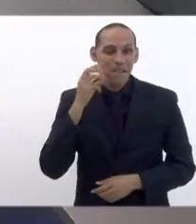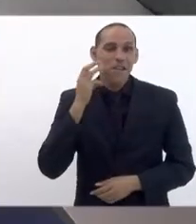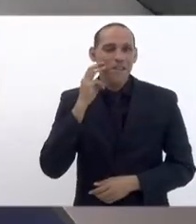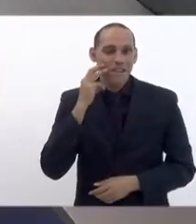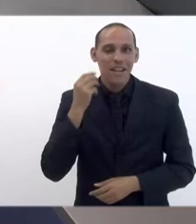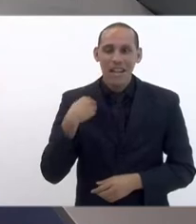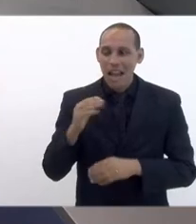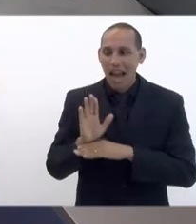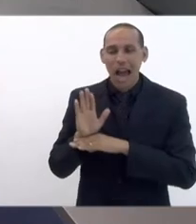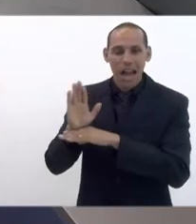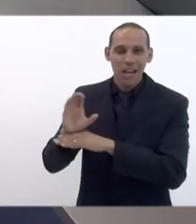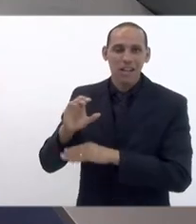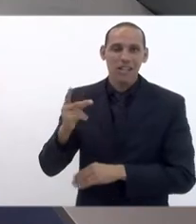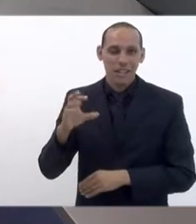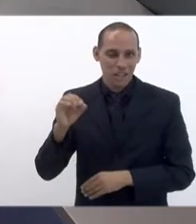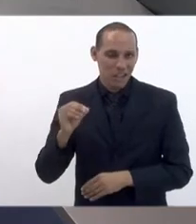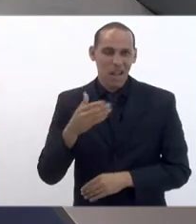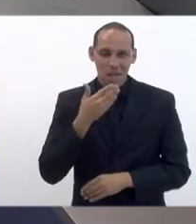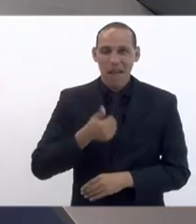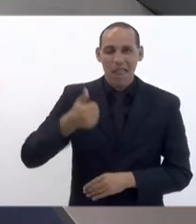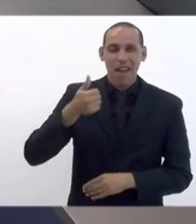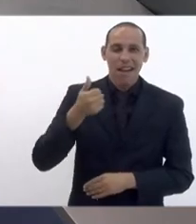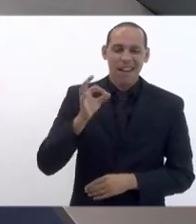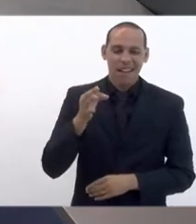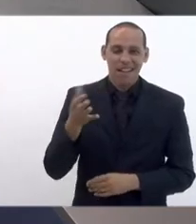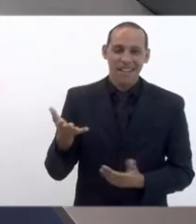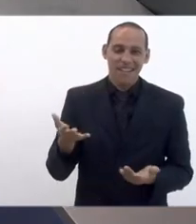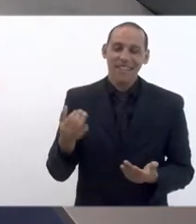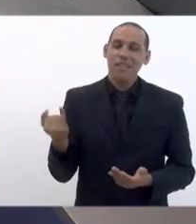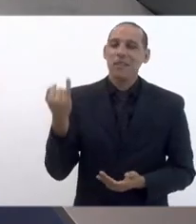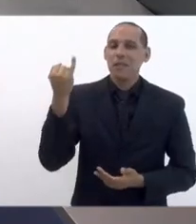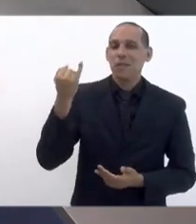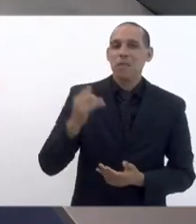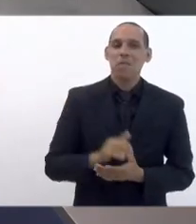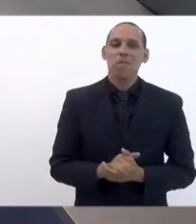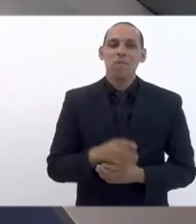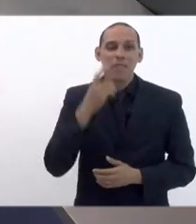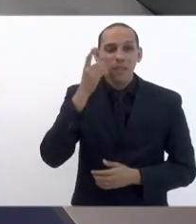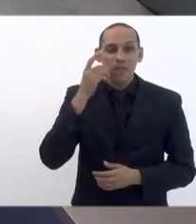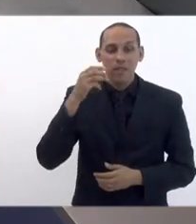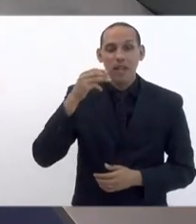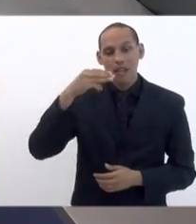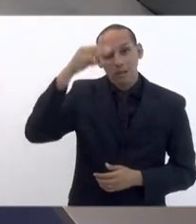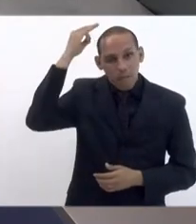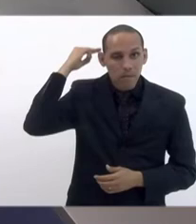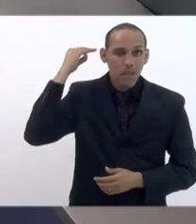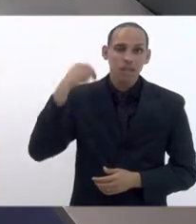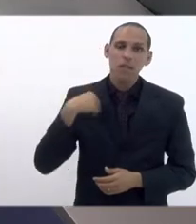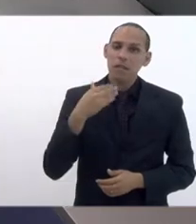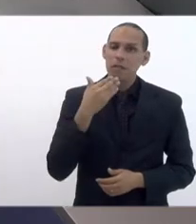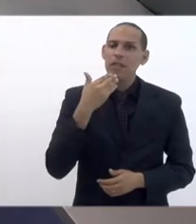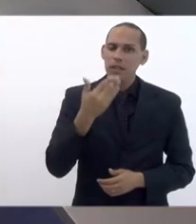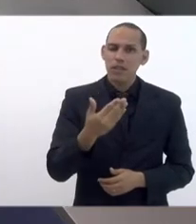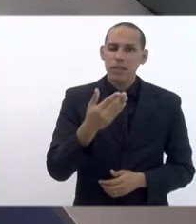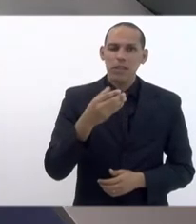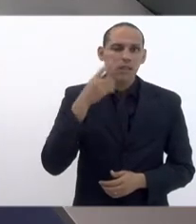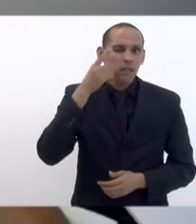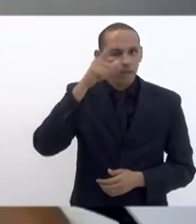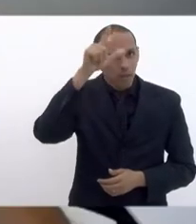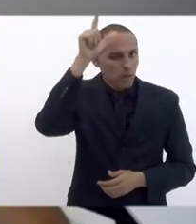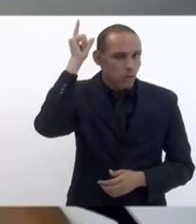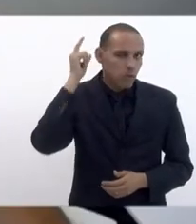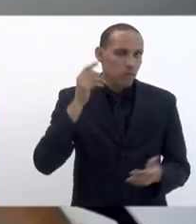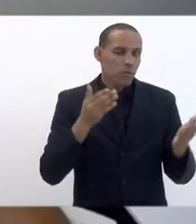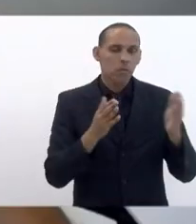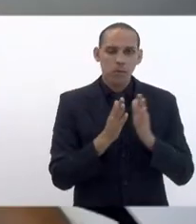deputado Chico Machado, a coisa melhora, está vendo? É isso aí. Muito importante. Deputado Valdec. Só queria sugerir ao deputado Luiz Paulo,